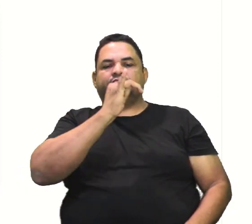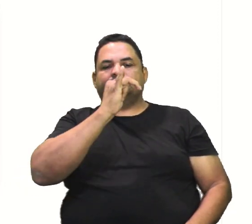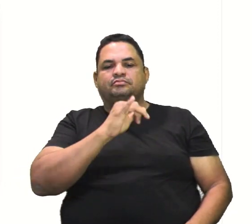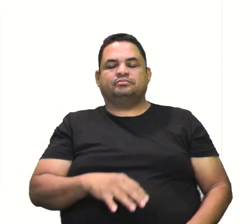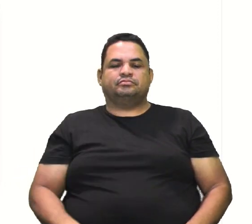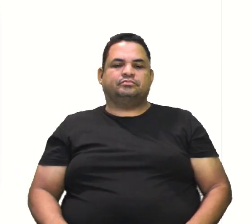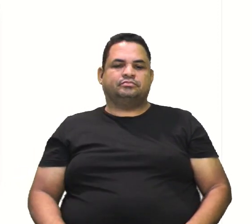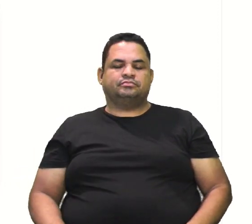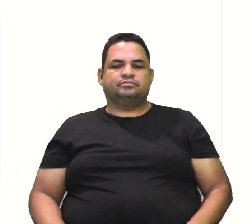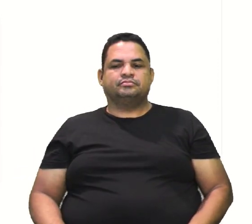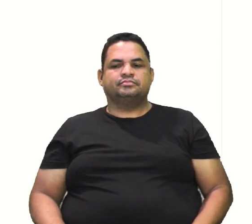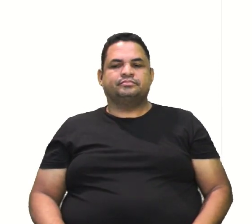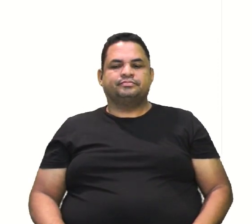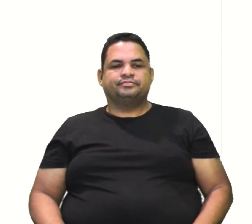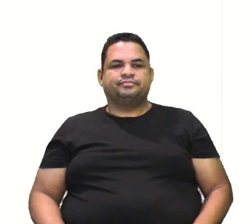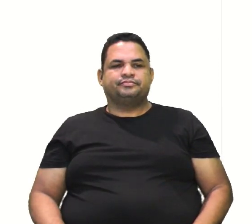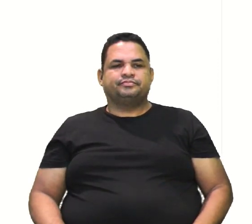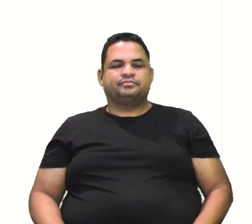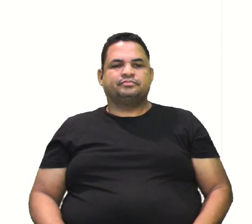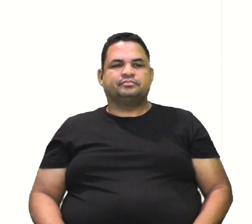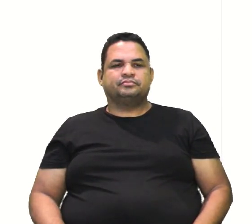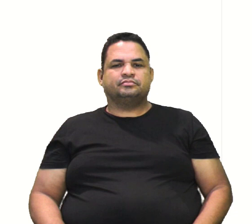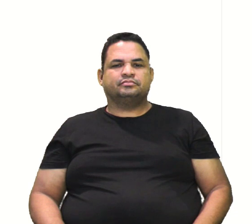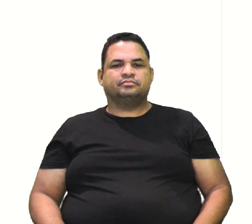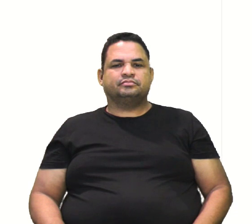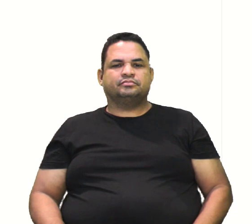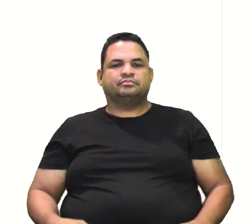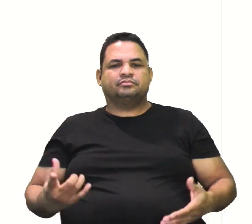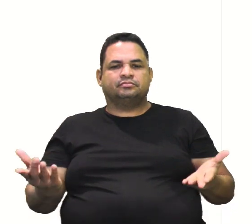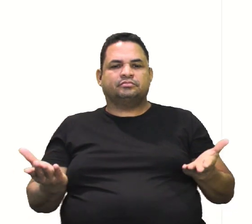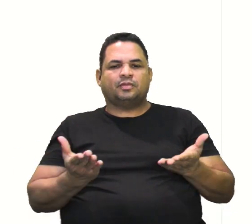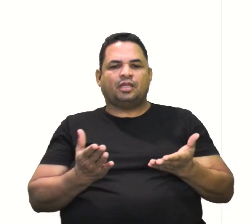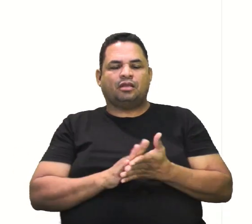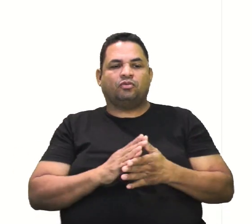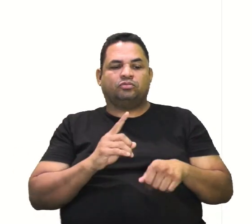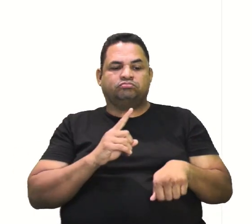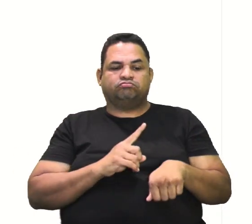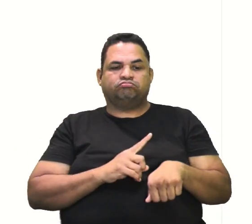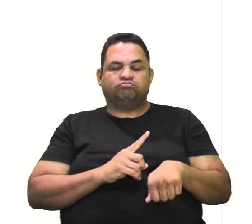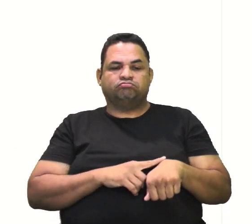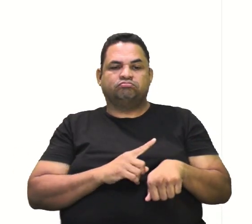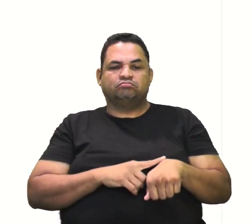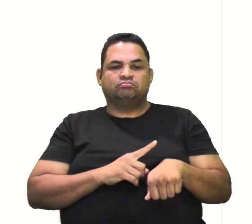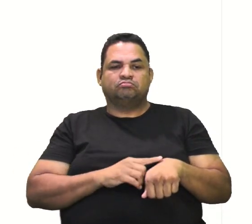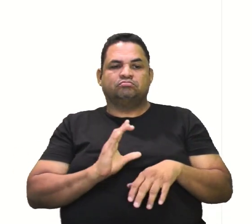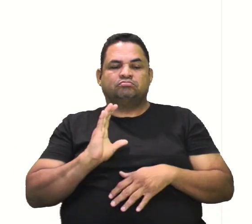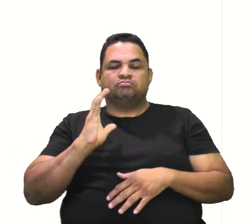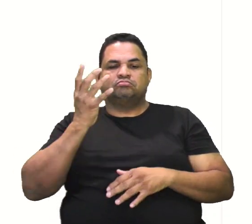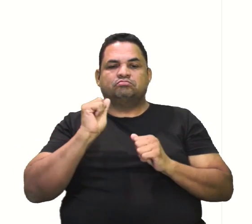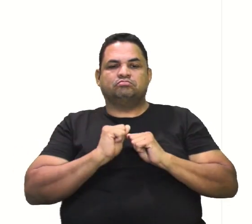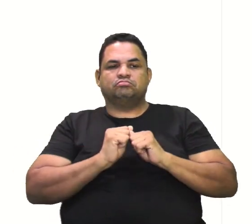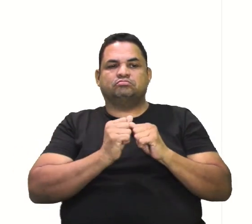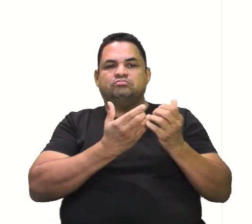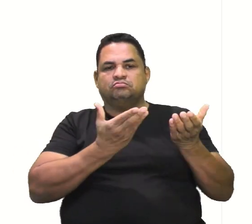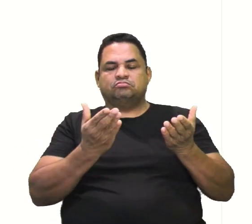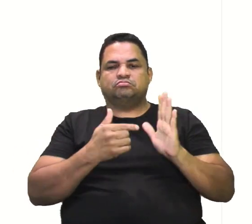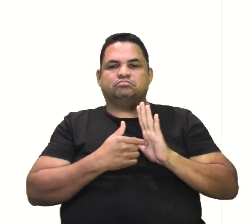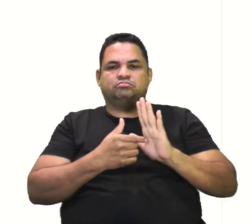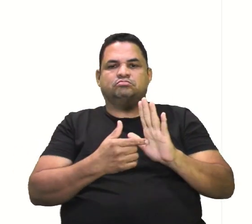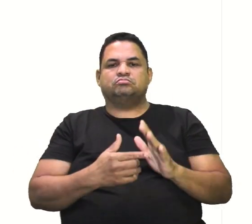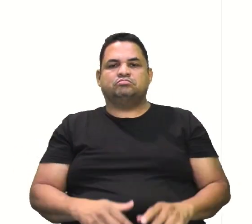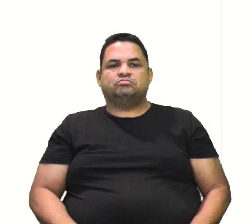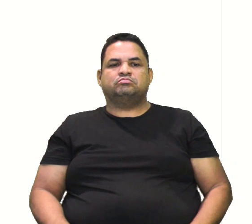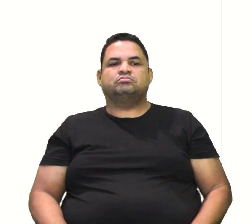e o Y de B. Tá? Então vamos lá, hora de solução. Vamos resolver junto com vocês e